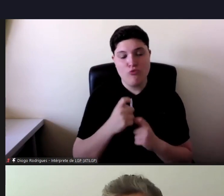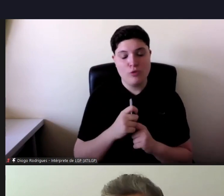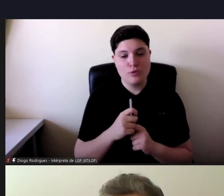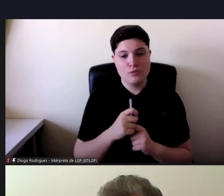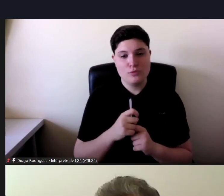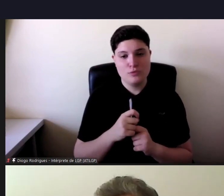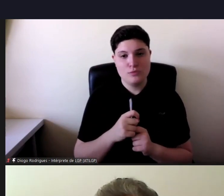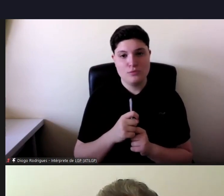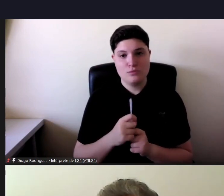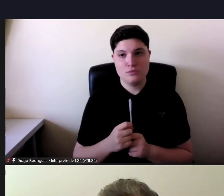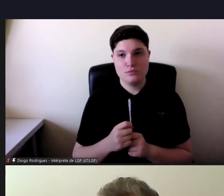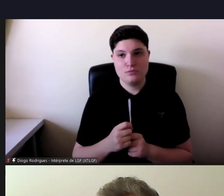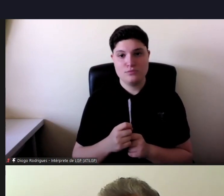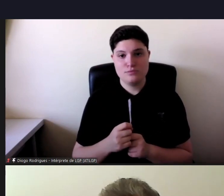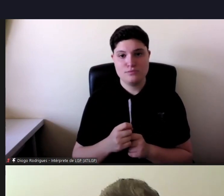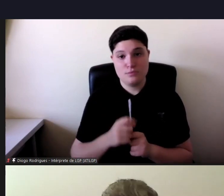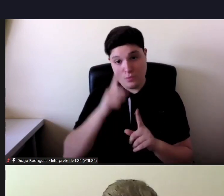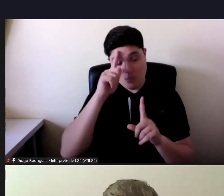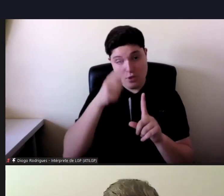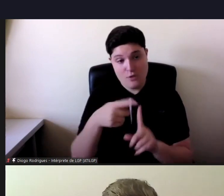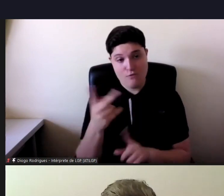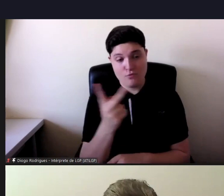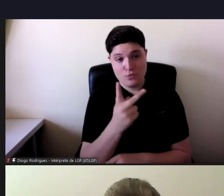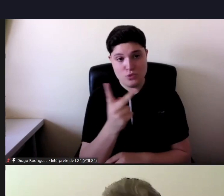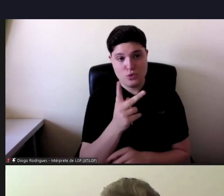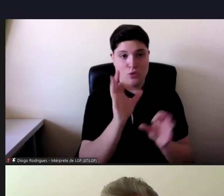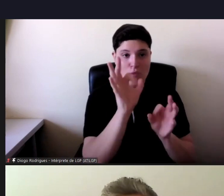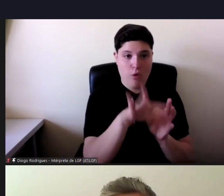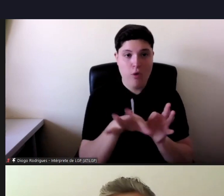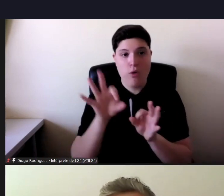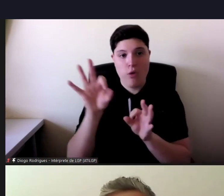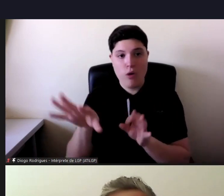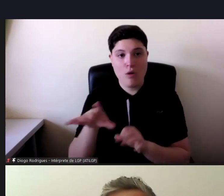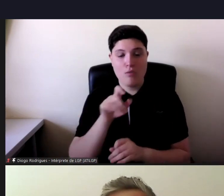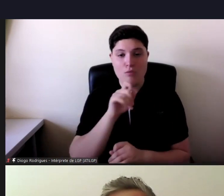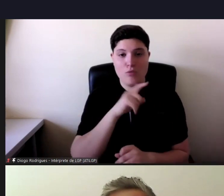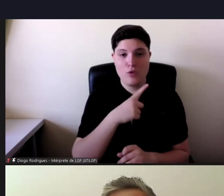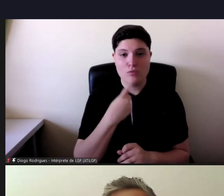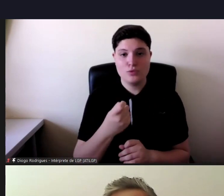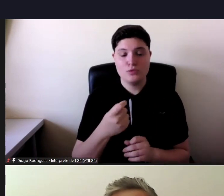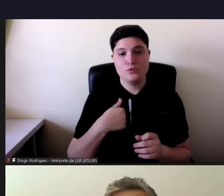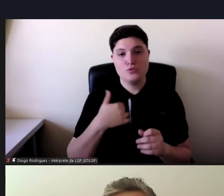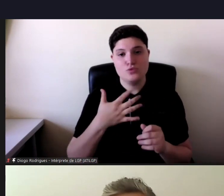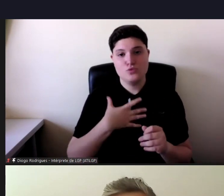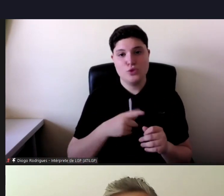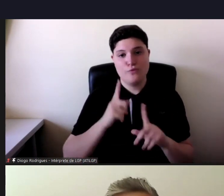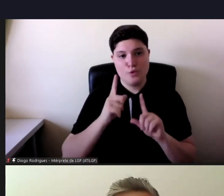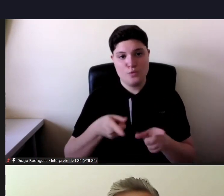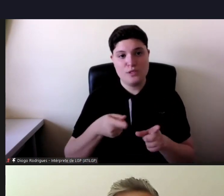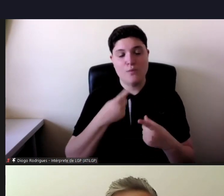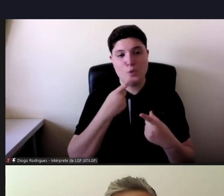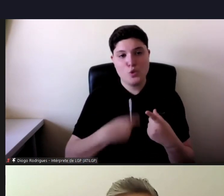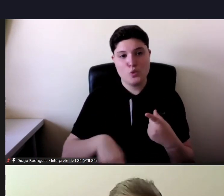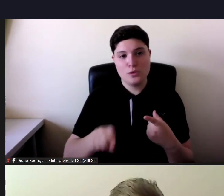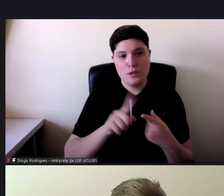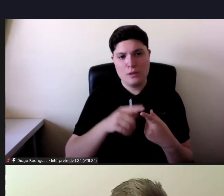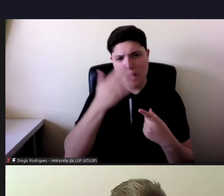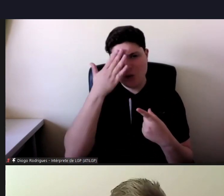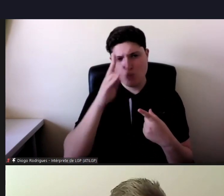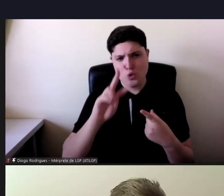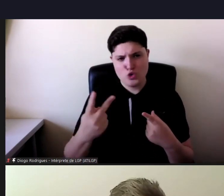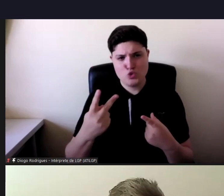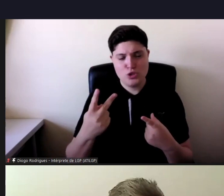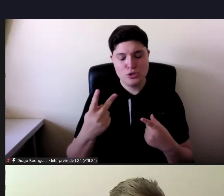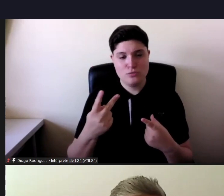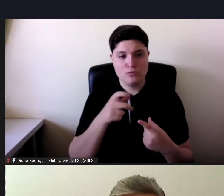desta estratégia do Acordo de Paris foi que o Acordo de Paris é de 2015, estamos em 2023, e o objetivo do Acordo de